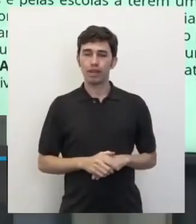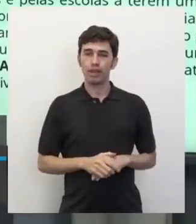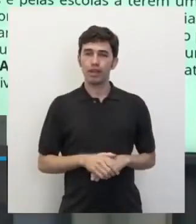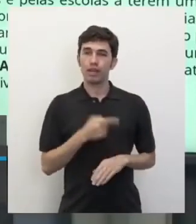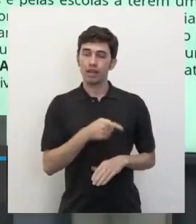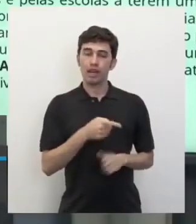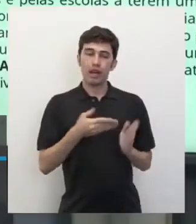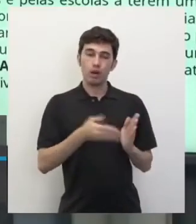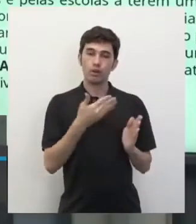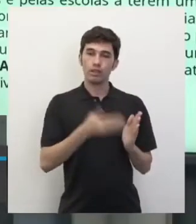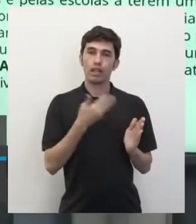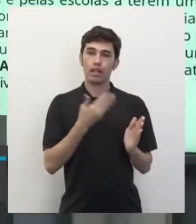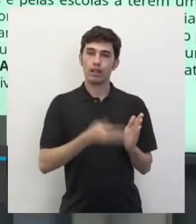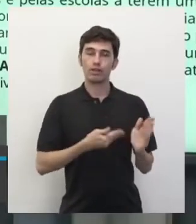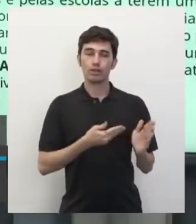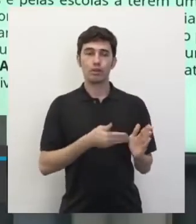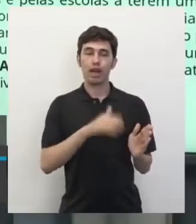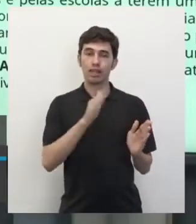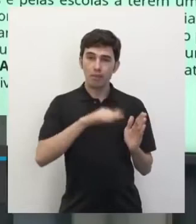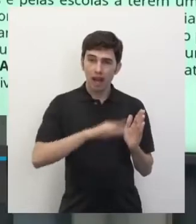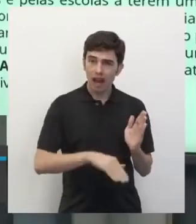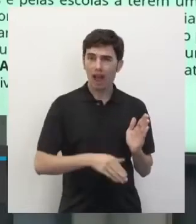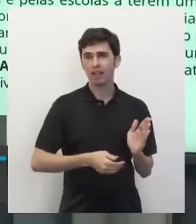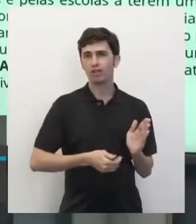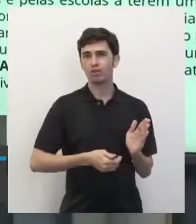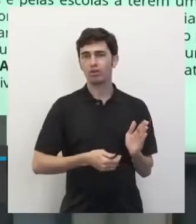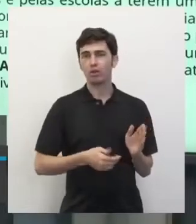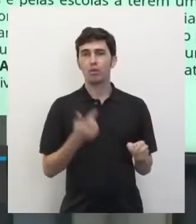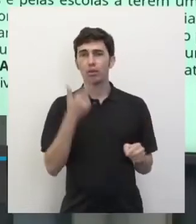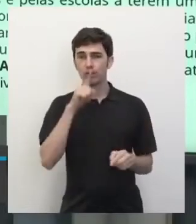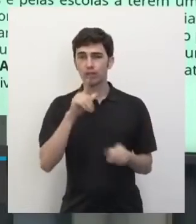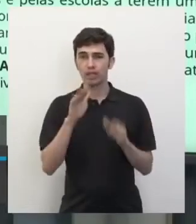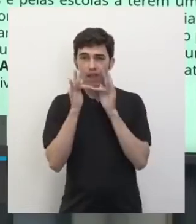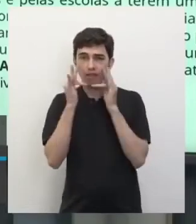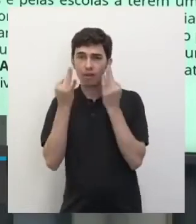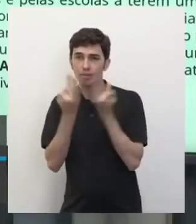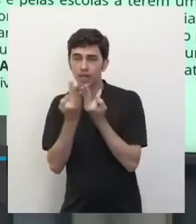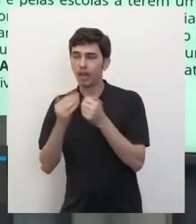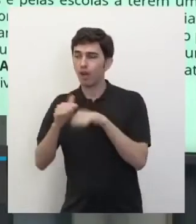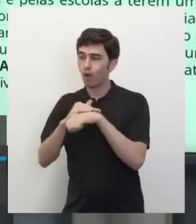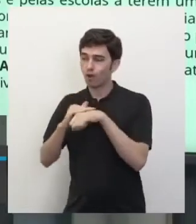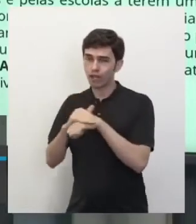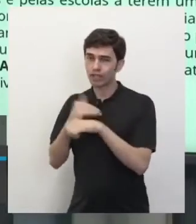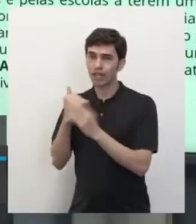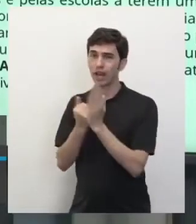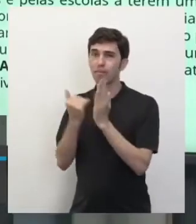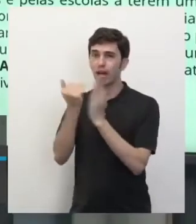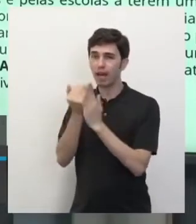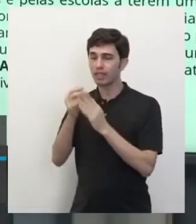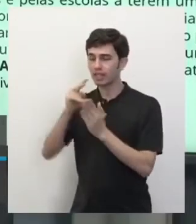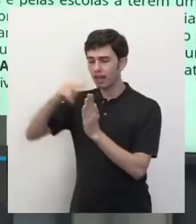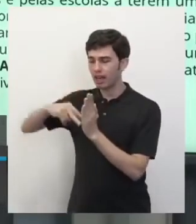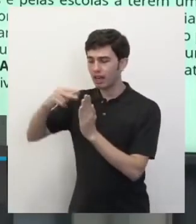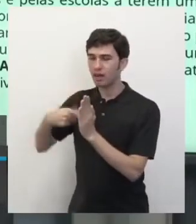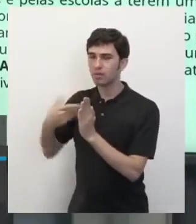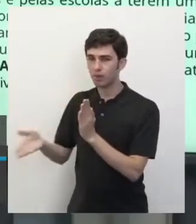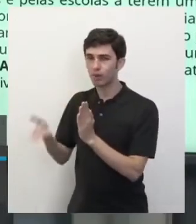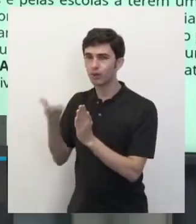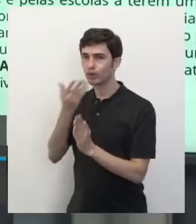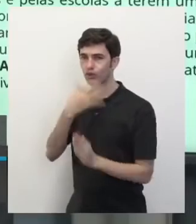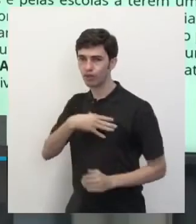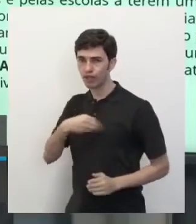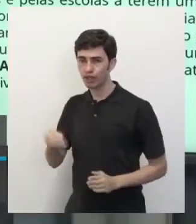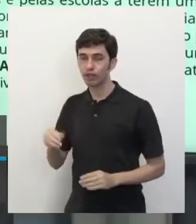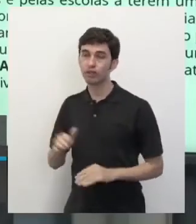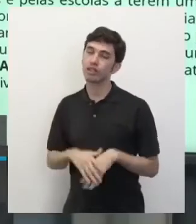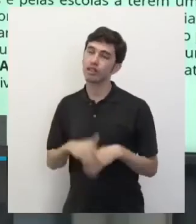livros mais baratos, livros mais em contas, a família conversar mais, ler para os filhos, tem esse contexto aí. Mas